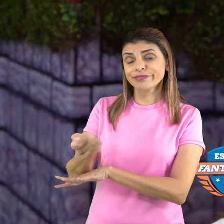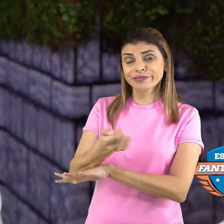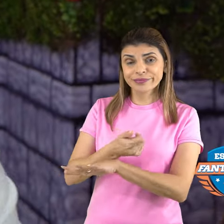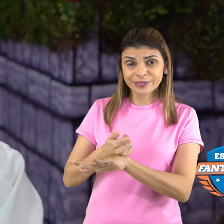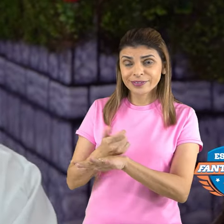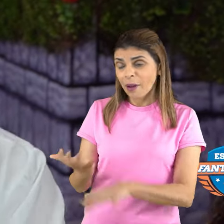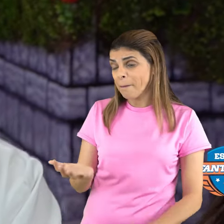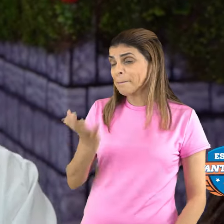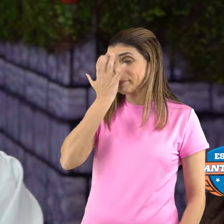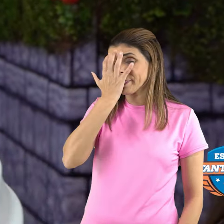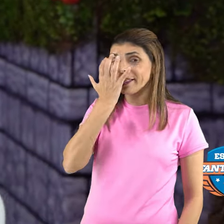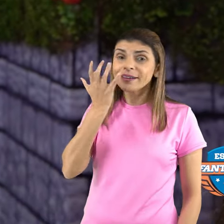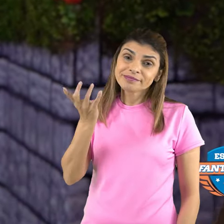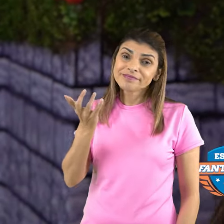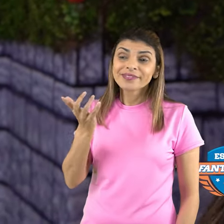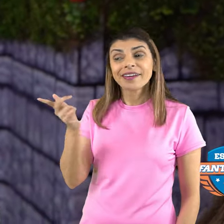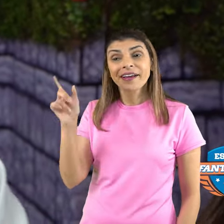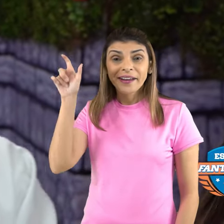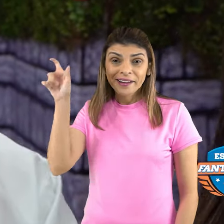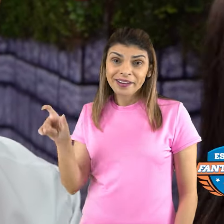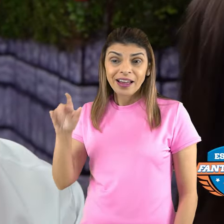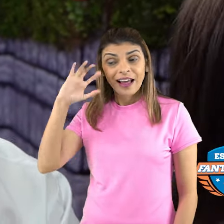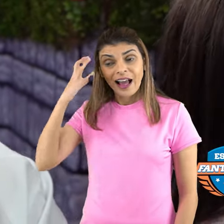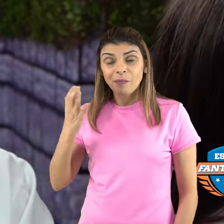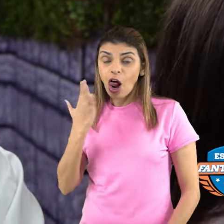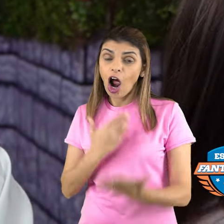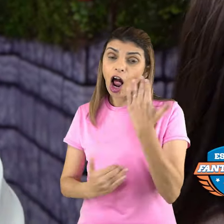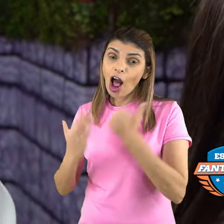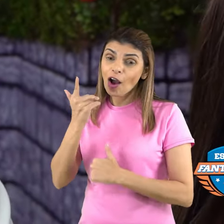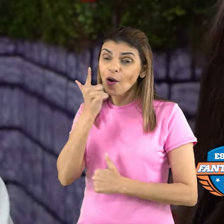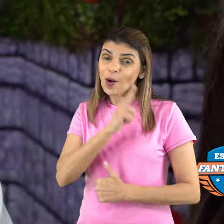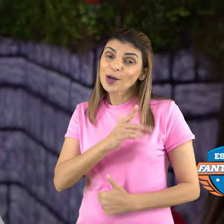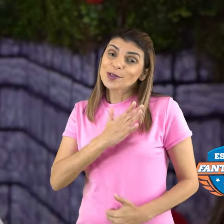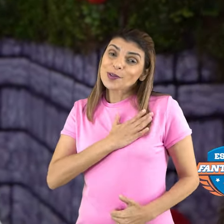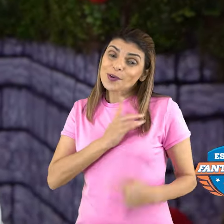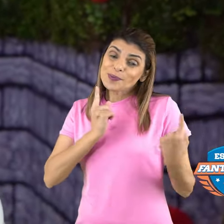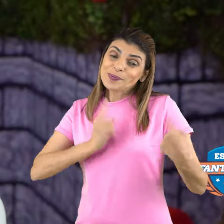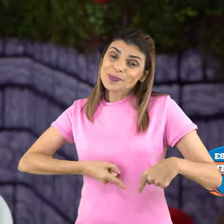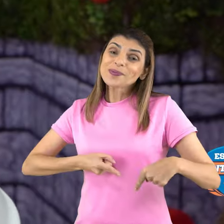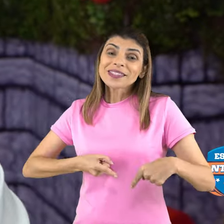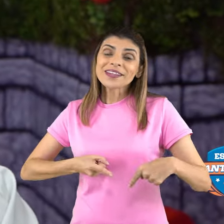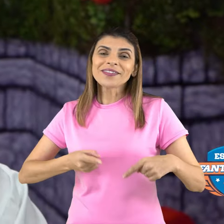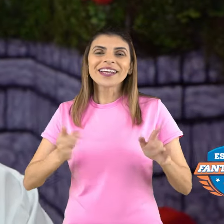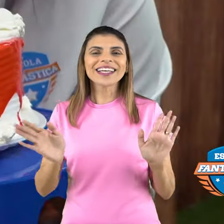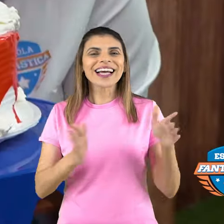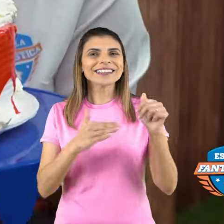o bolo na cara. Mas se deram mal, porque foi a Camila Comilona que venceu o desafio da caixa misteriosa.